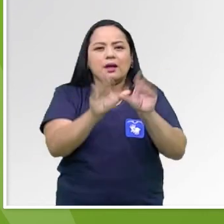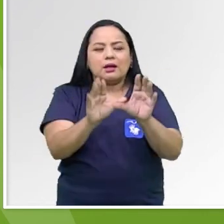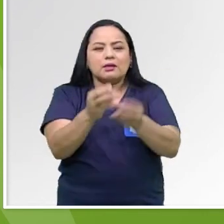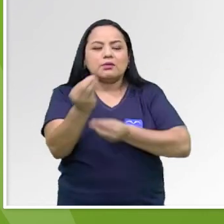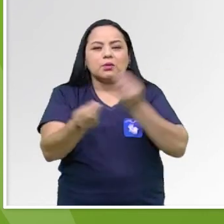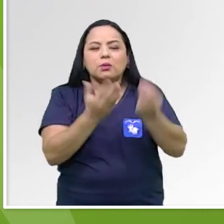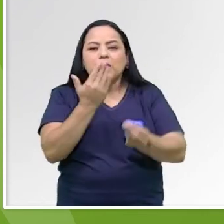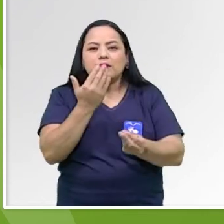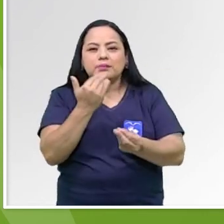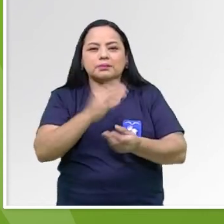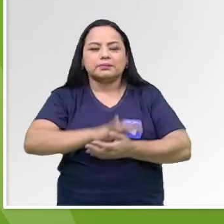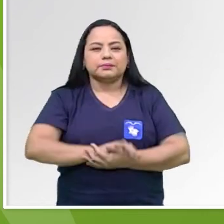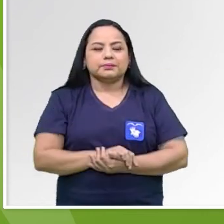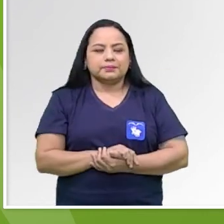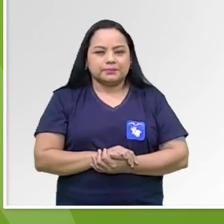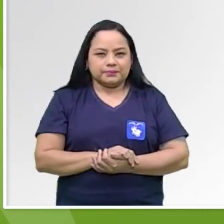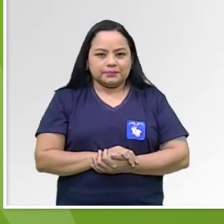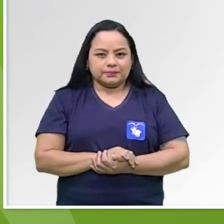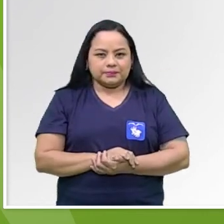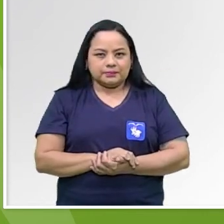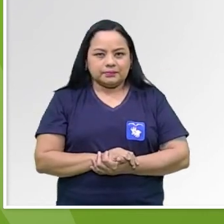alimento, ok?